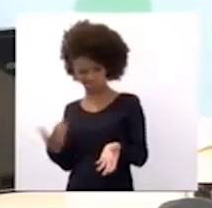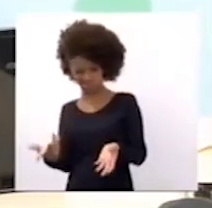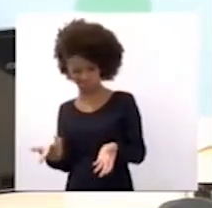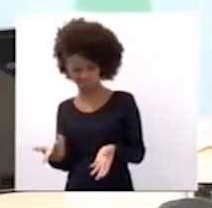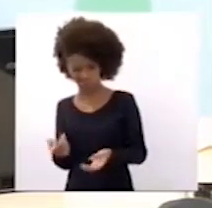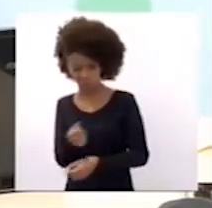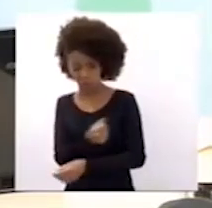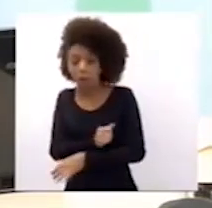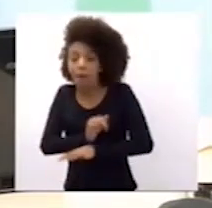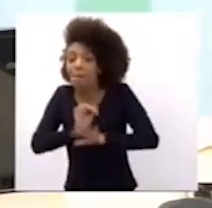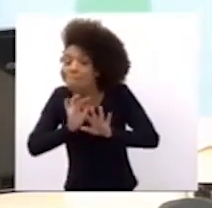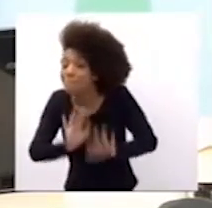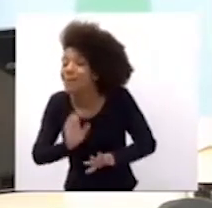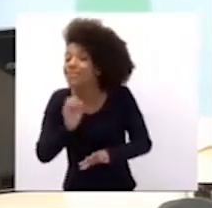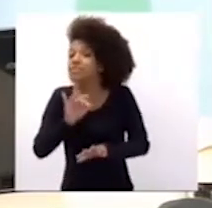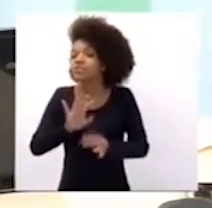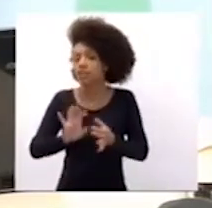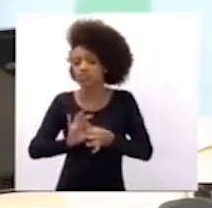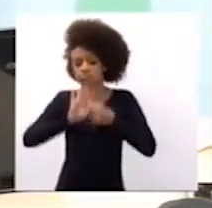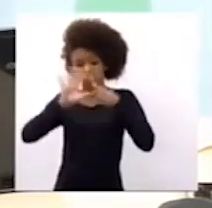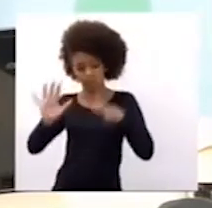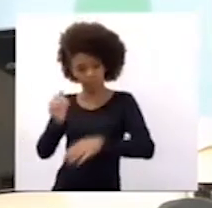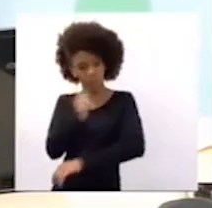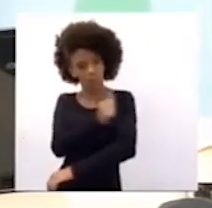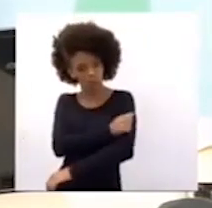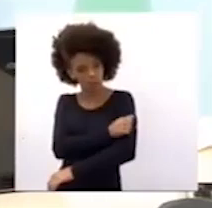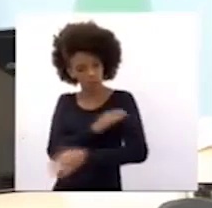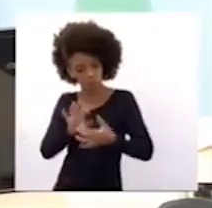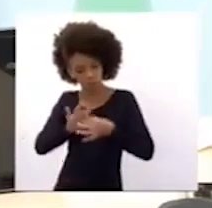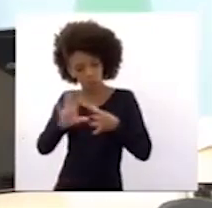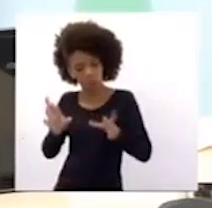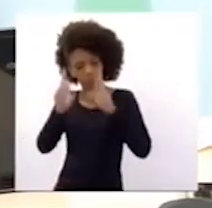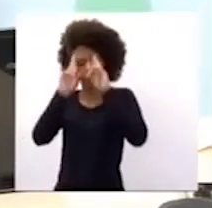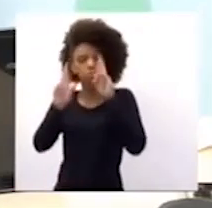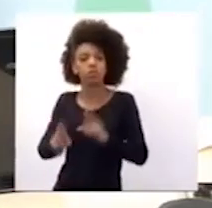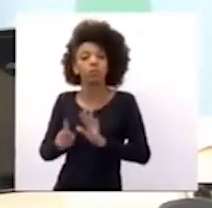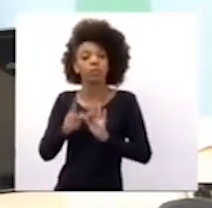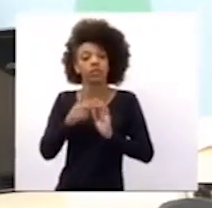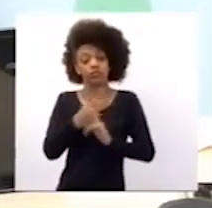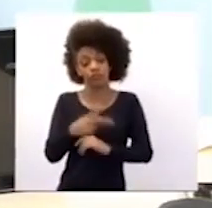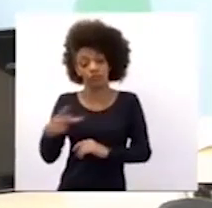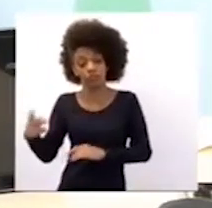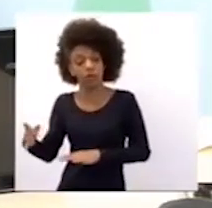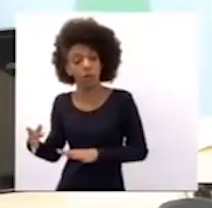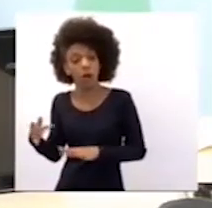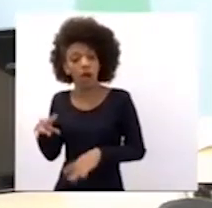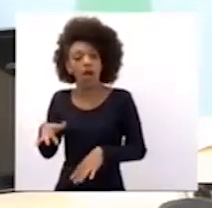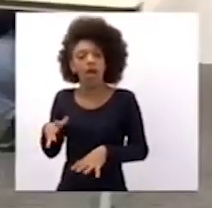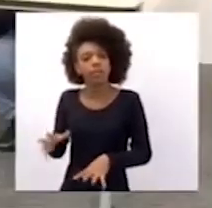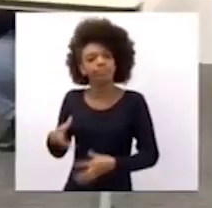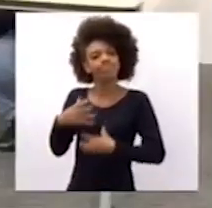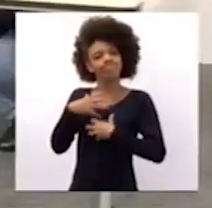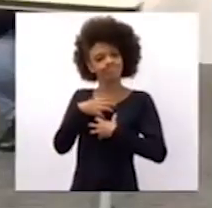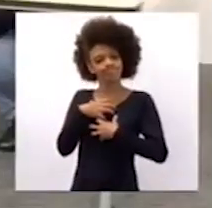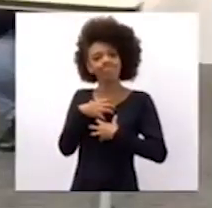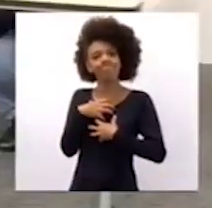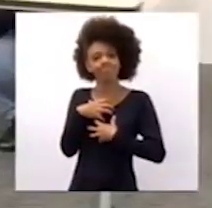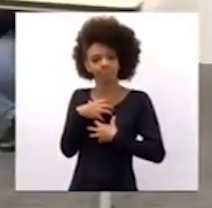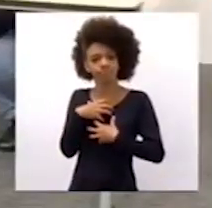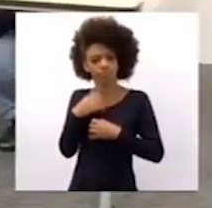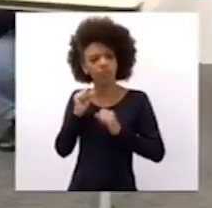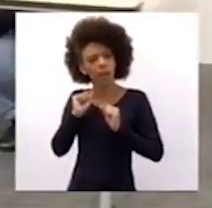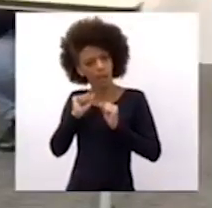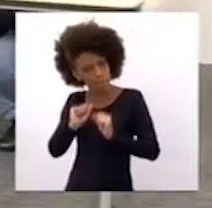se você dá autonomia também para os alunos, esse peso de responsabilidade, eles passam a incorporar isso, né? A gente tem que passar esse voto